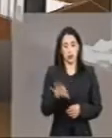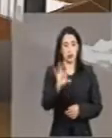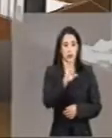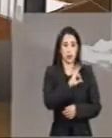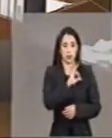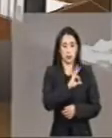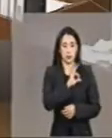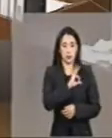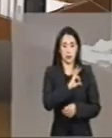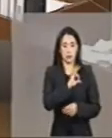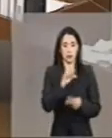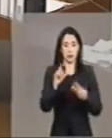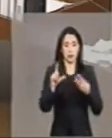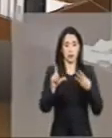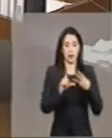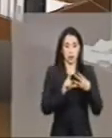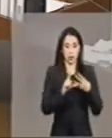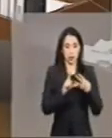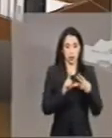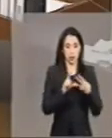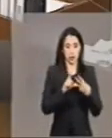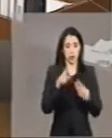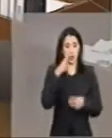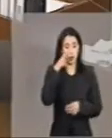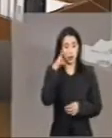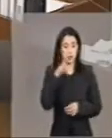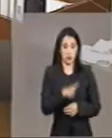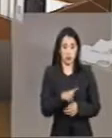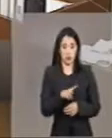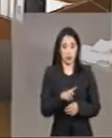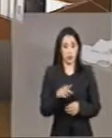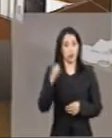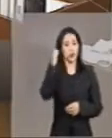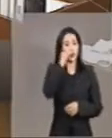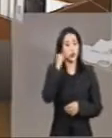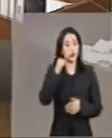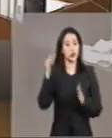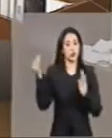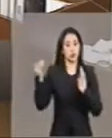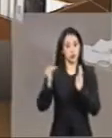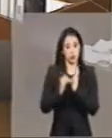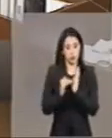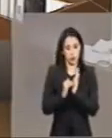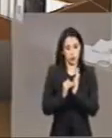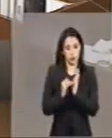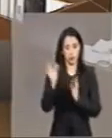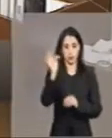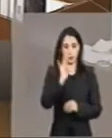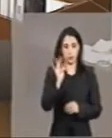de Mello. Localizada nas dependências do Senado. Julgamento Federal. Conjunto, reclamação